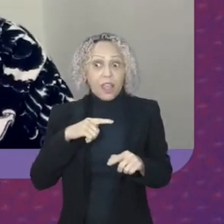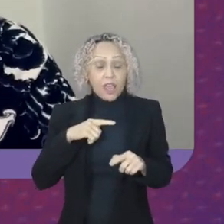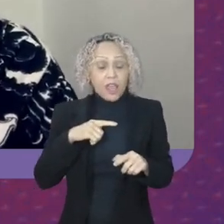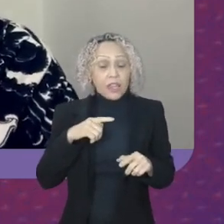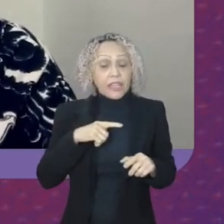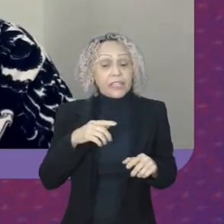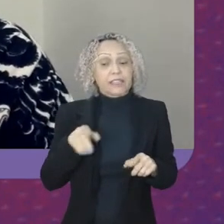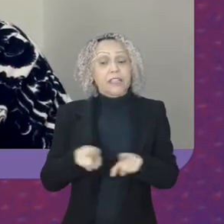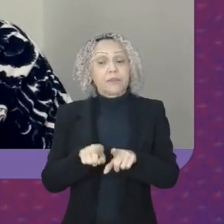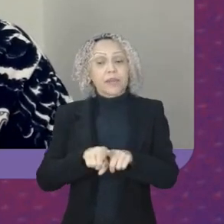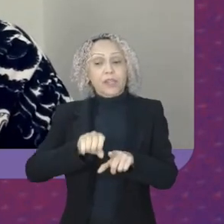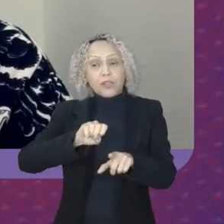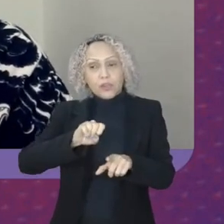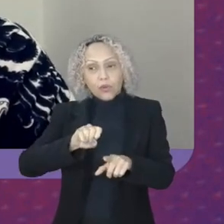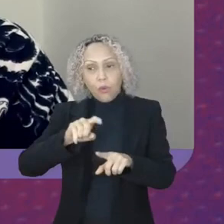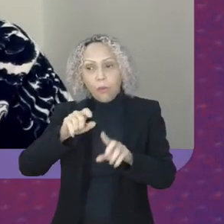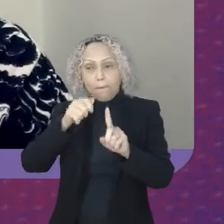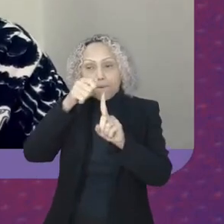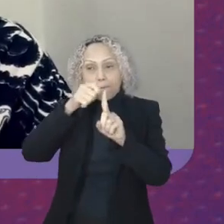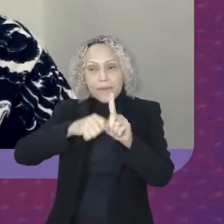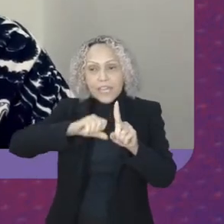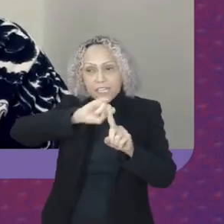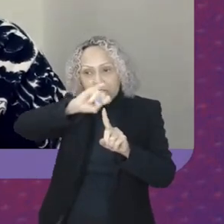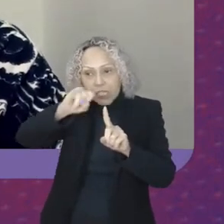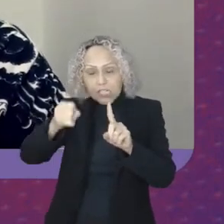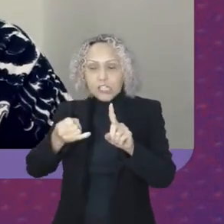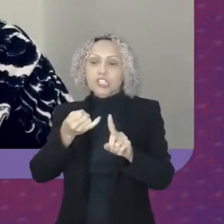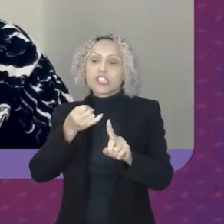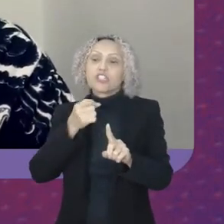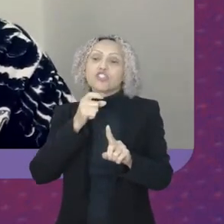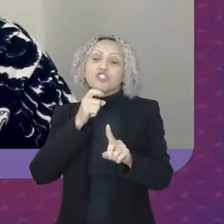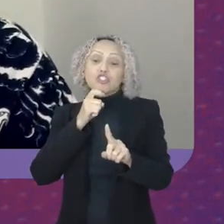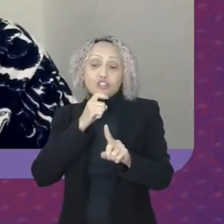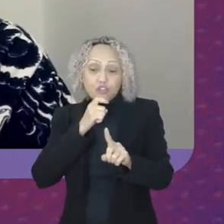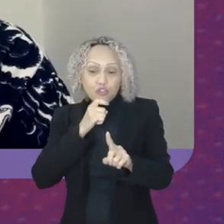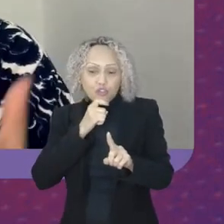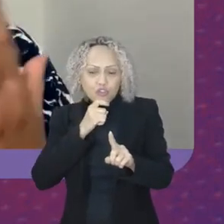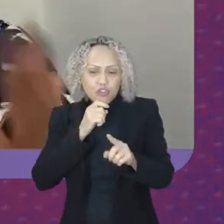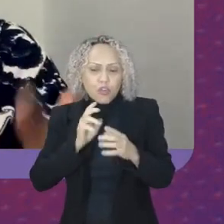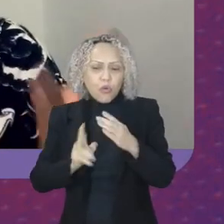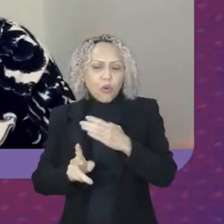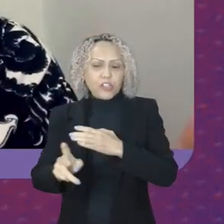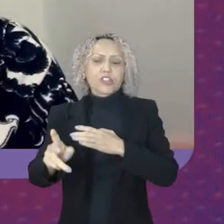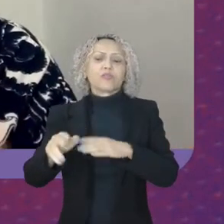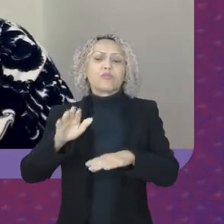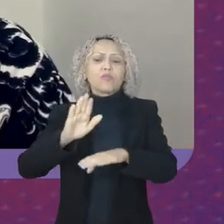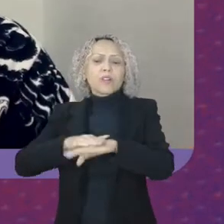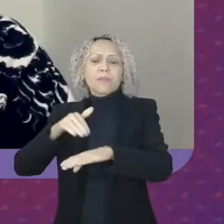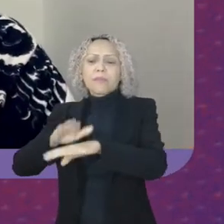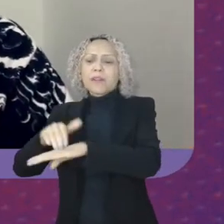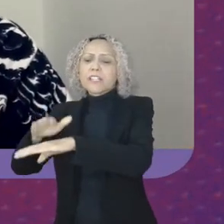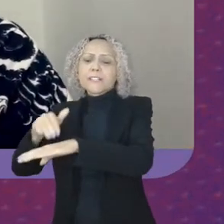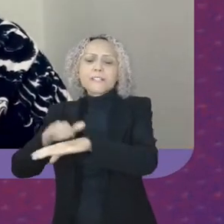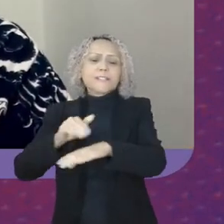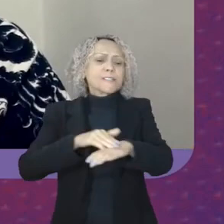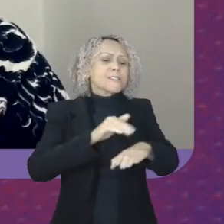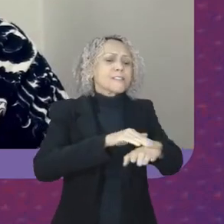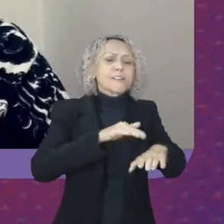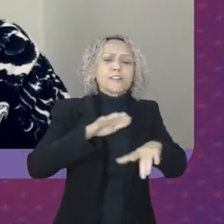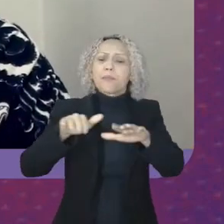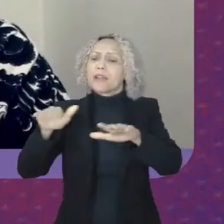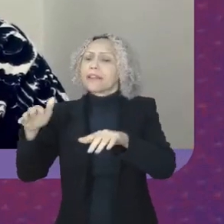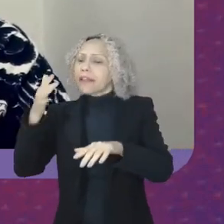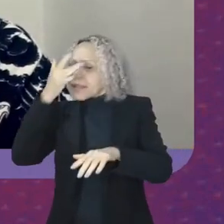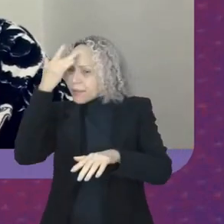é fundamental também que nós tenhamos mais seguidoras nas